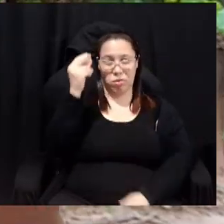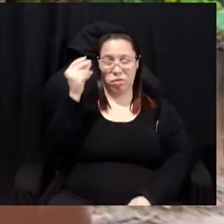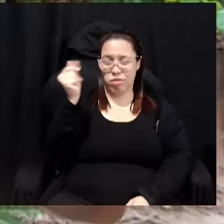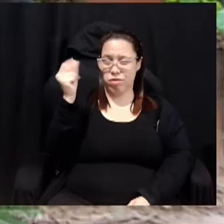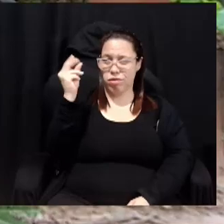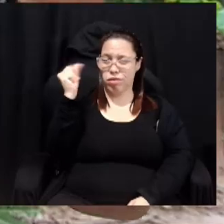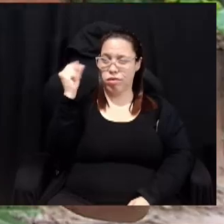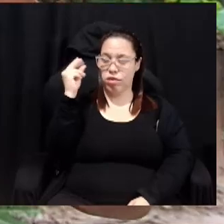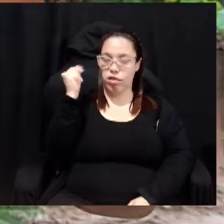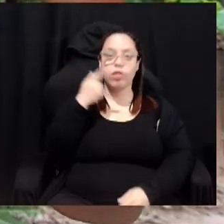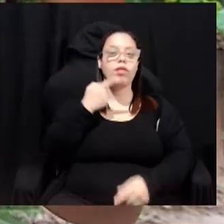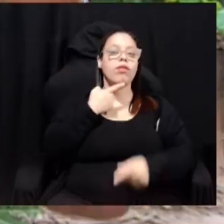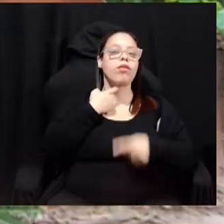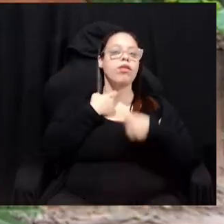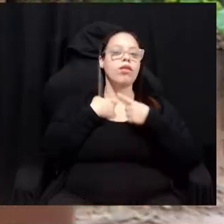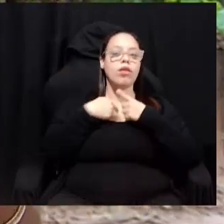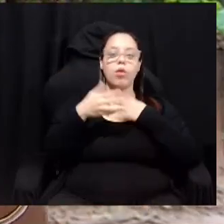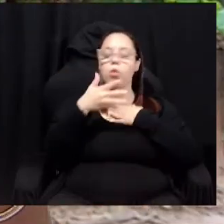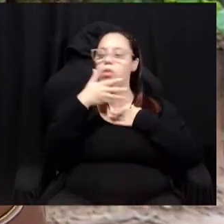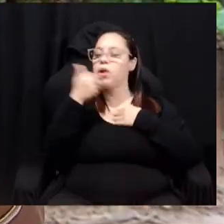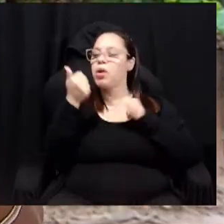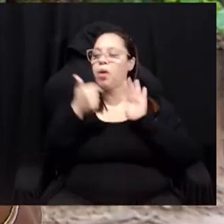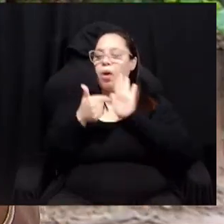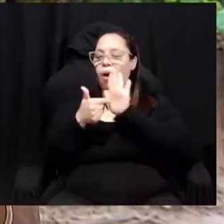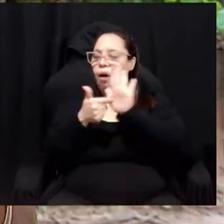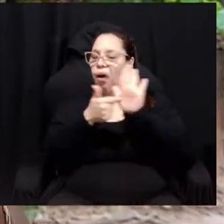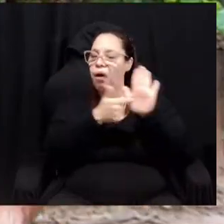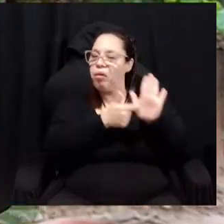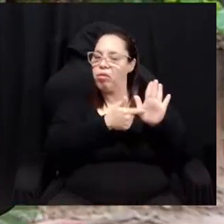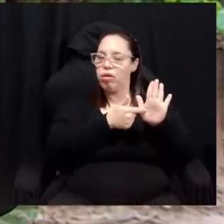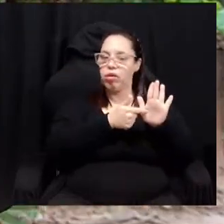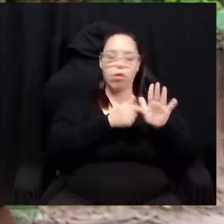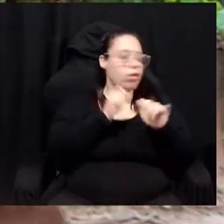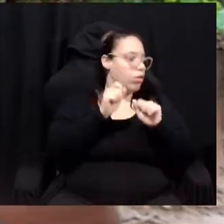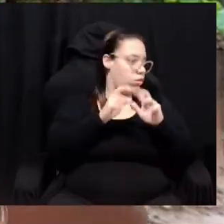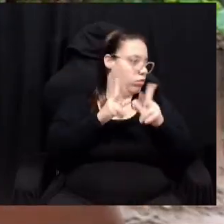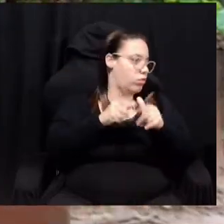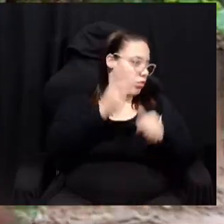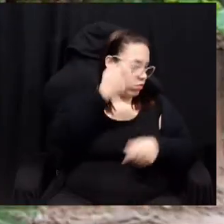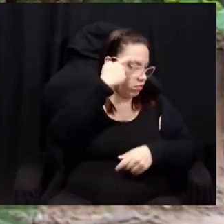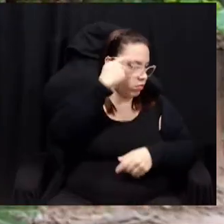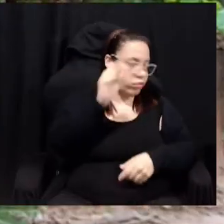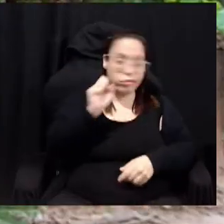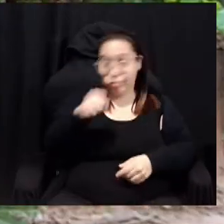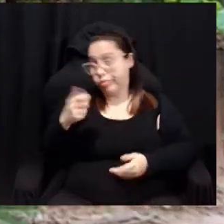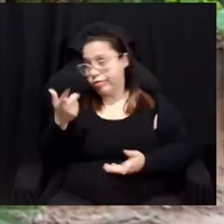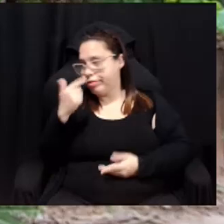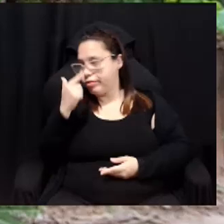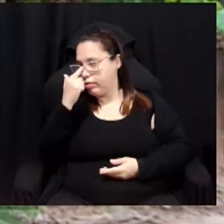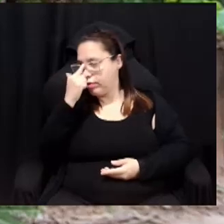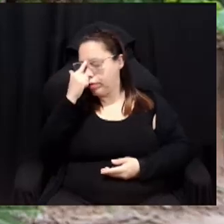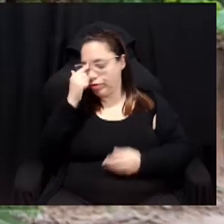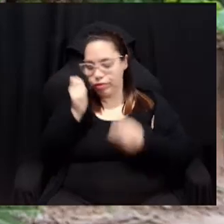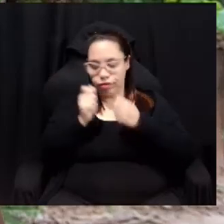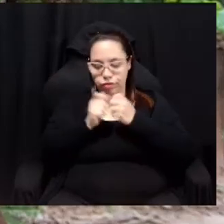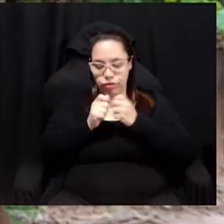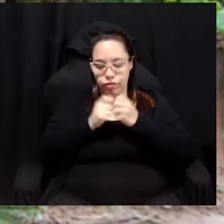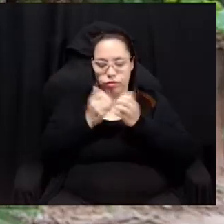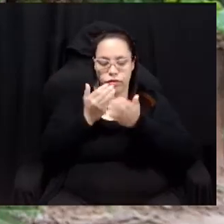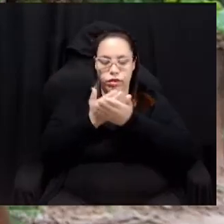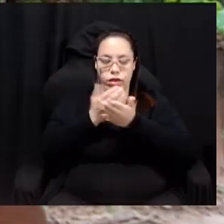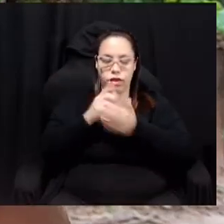desejava sempre o melhor padrão, não tinha essa visão. Que é o que a maioria pensa. Aí, junto com os estudos da Luísa,